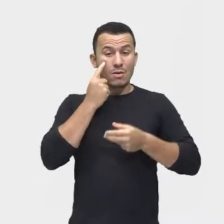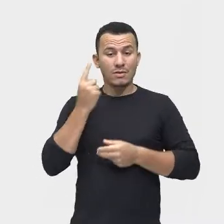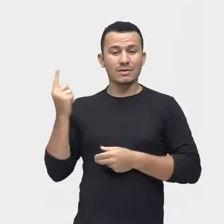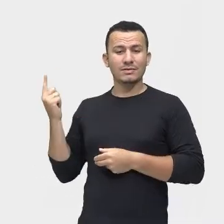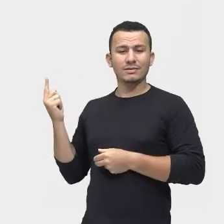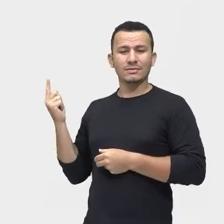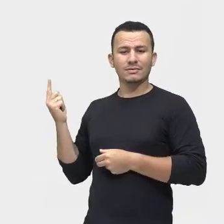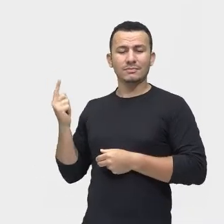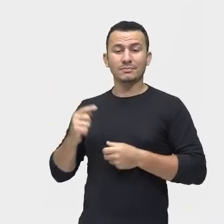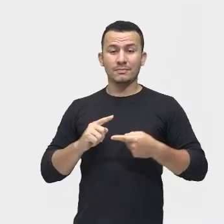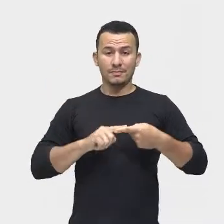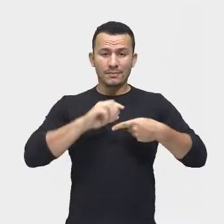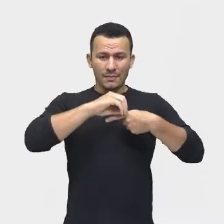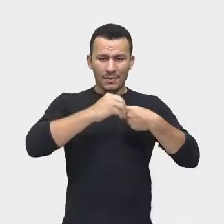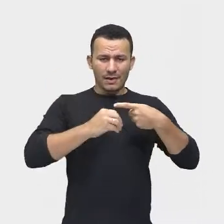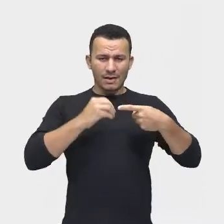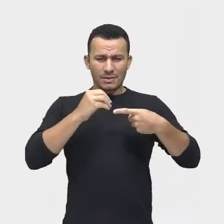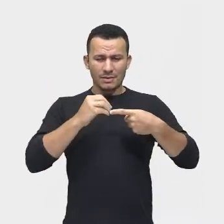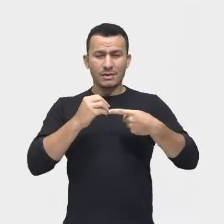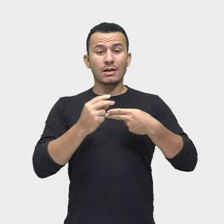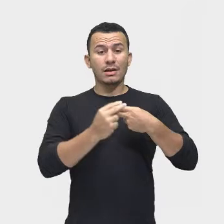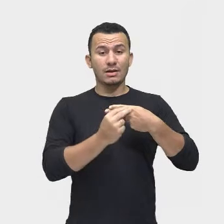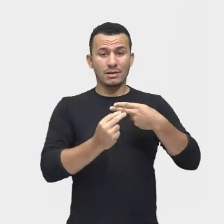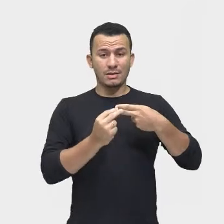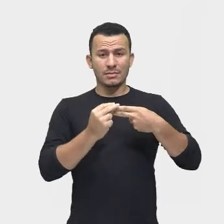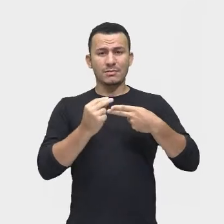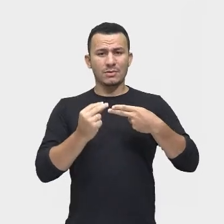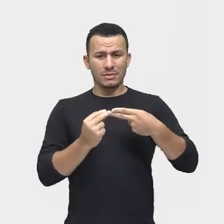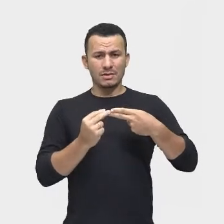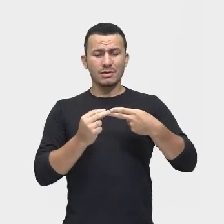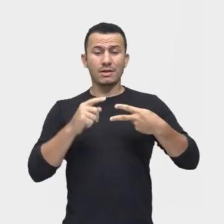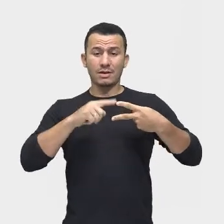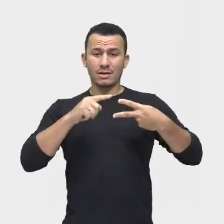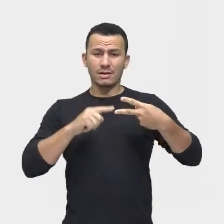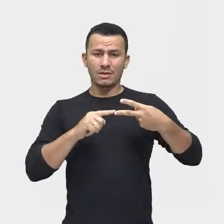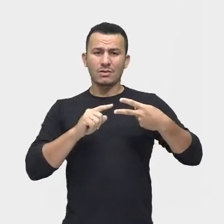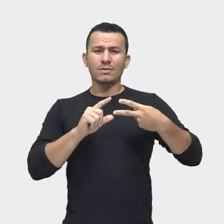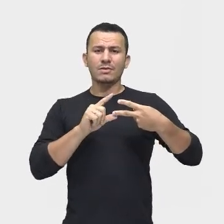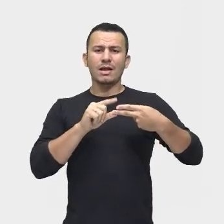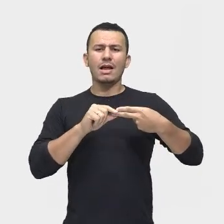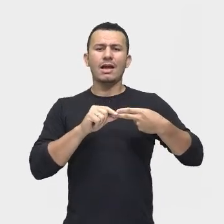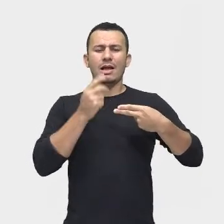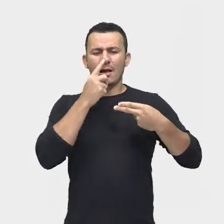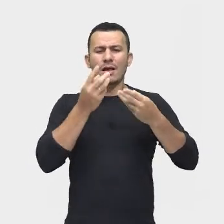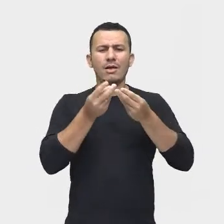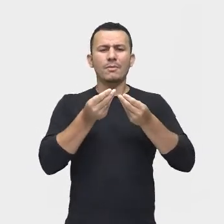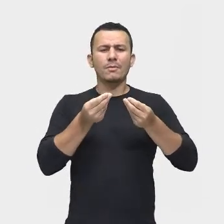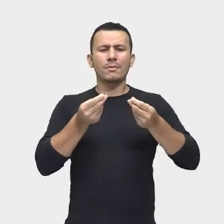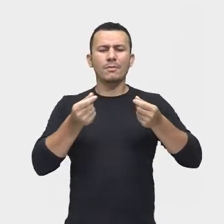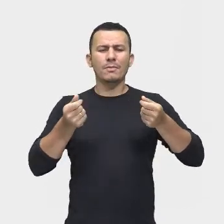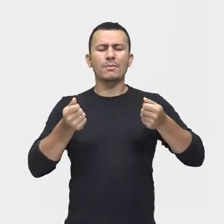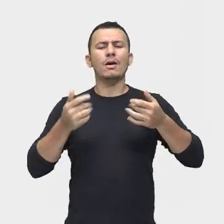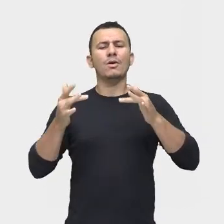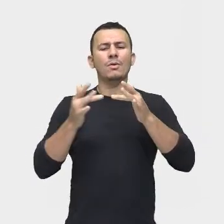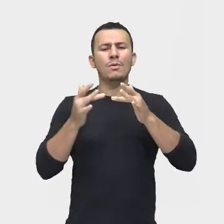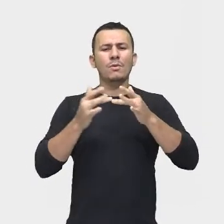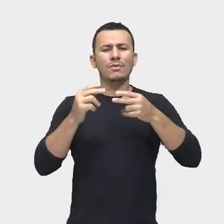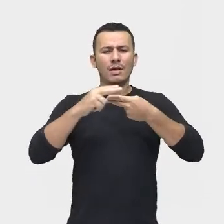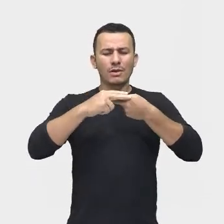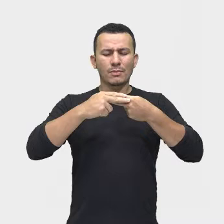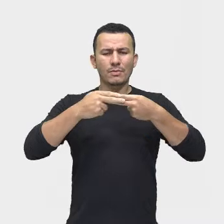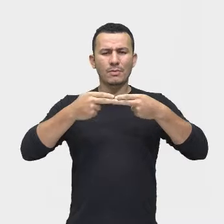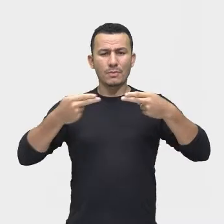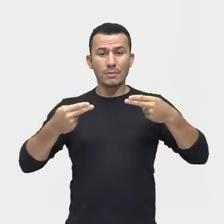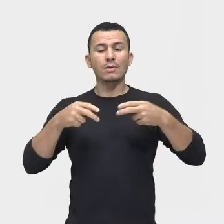ó, actina e miosina, elas acabam se deslizando uma sobre a outra e aí você